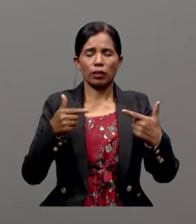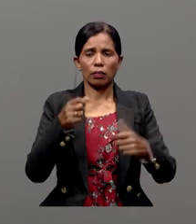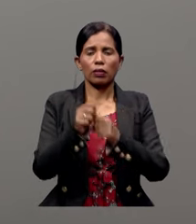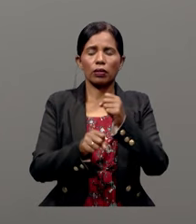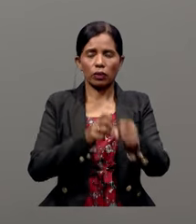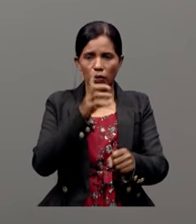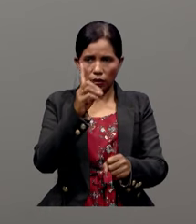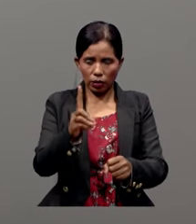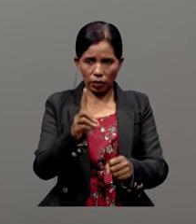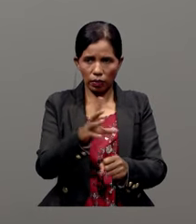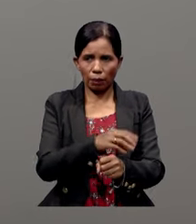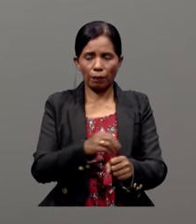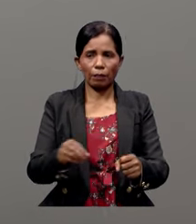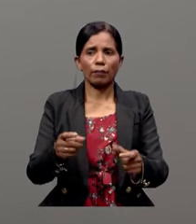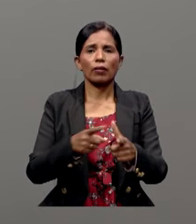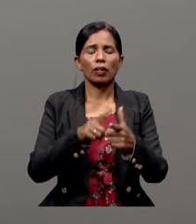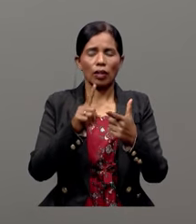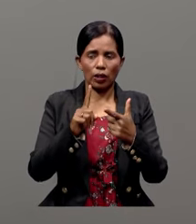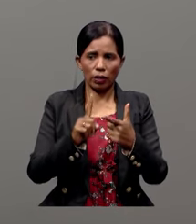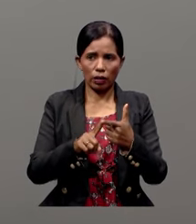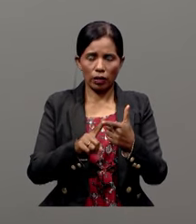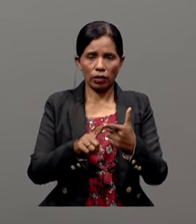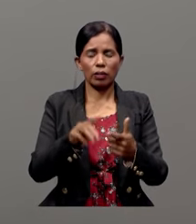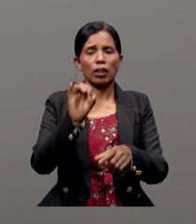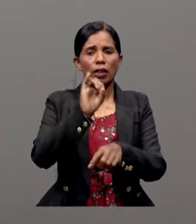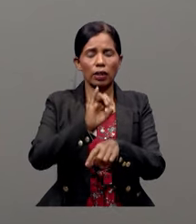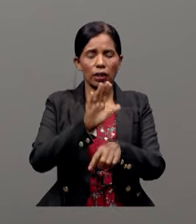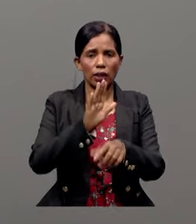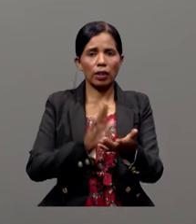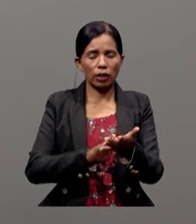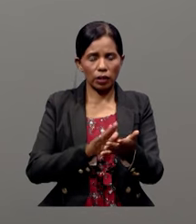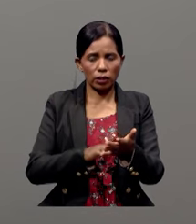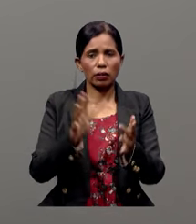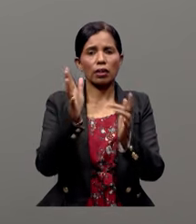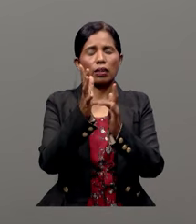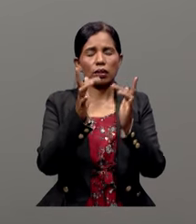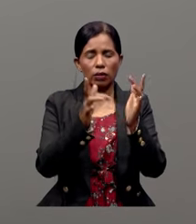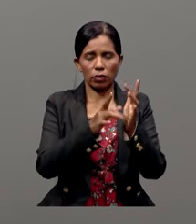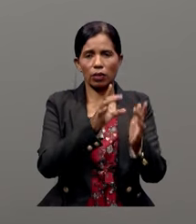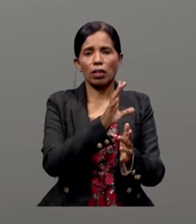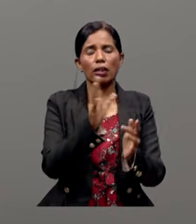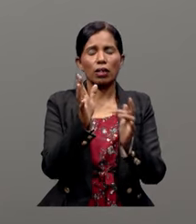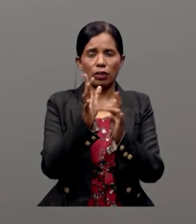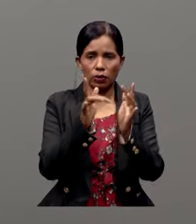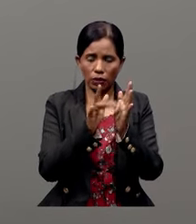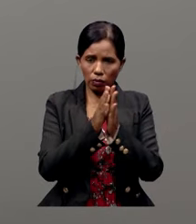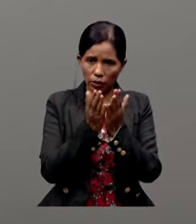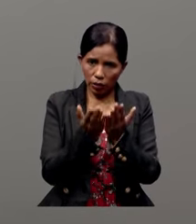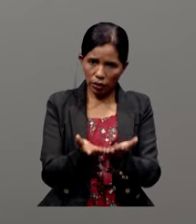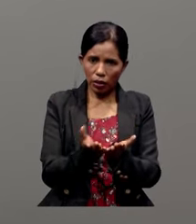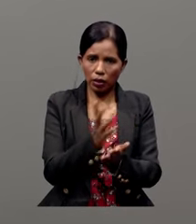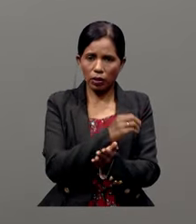sociedade. Isto, segundo o ensino de Cristo, o ensino do Evangelho, também